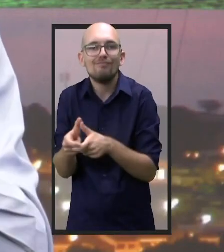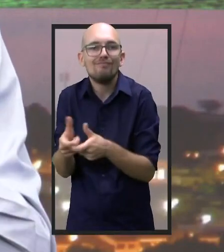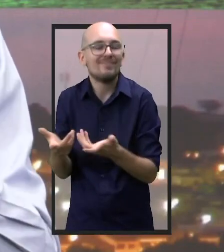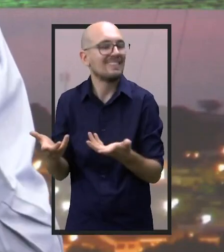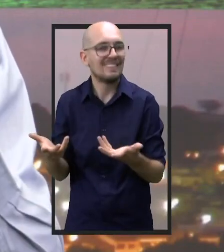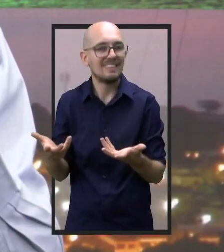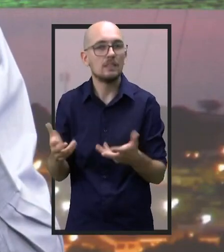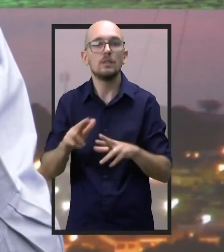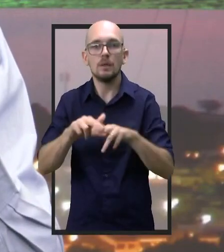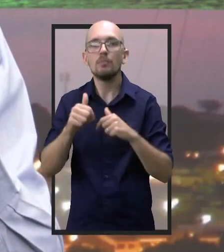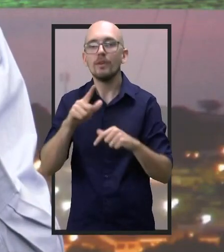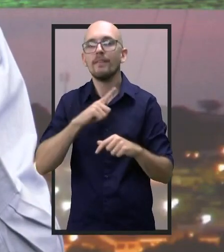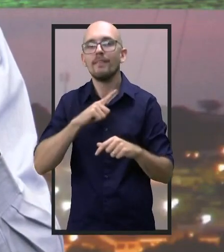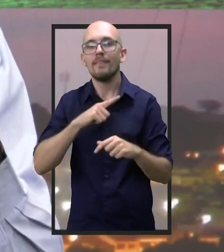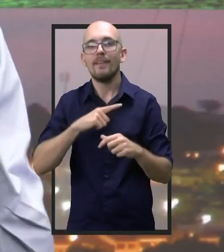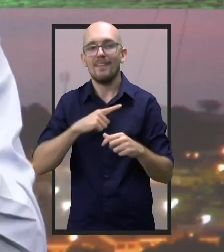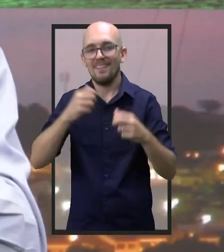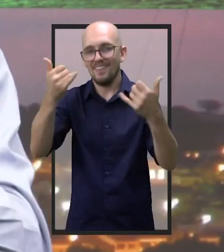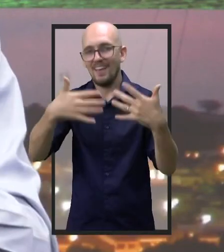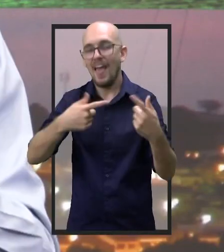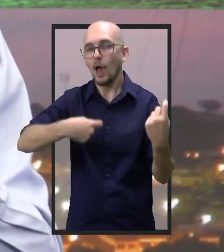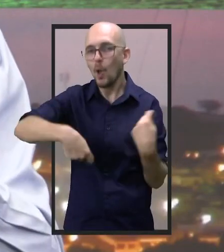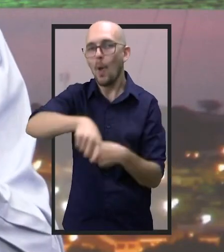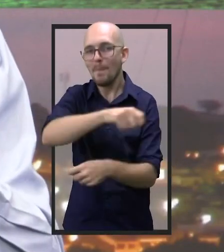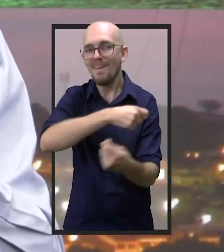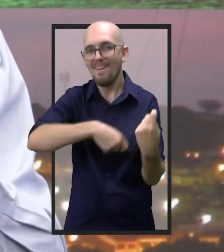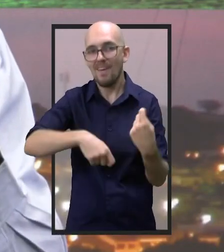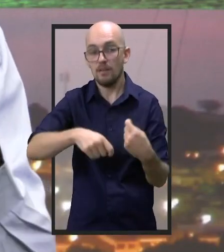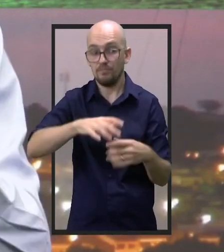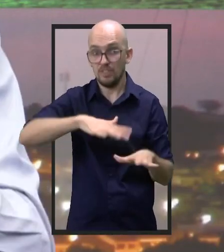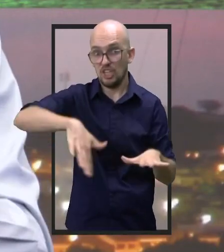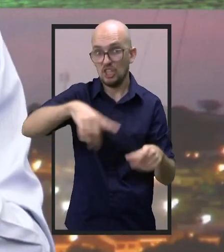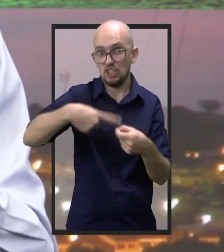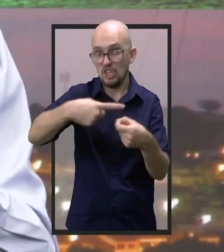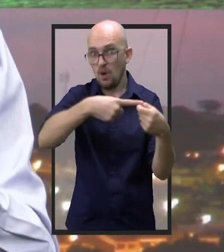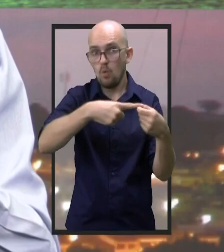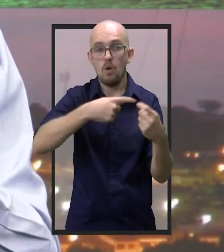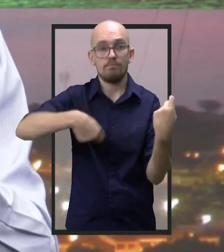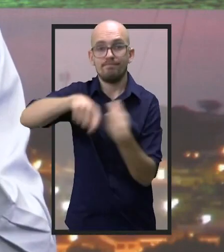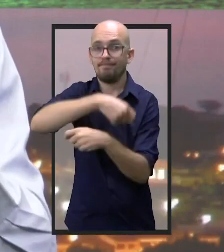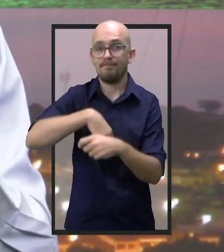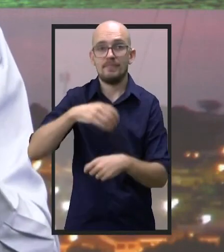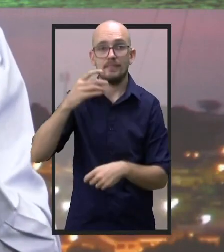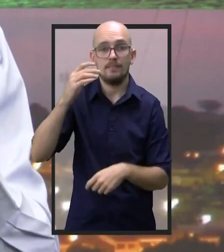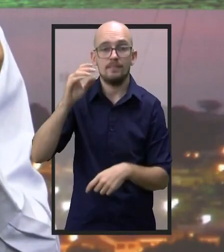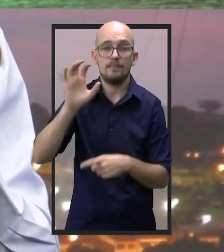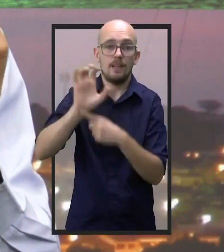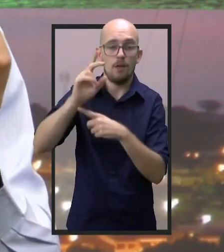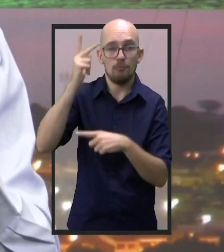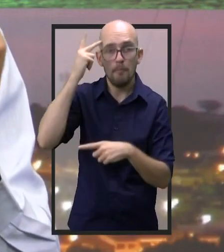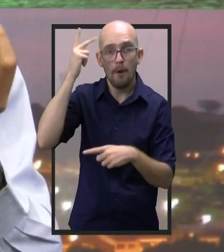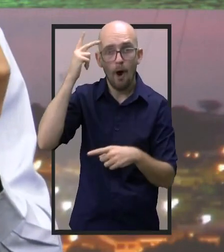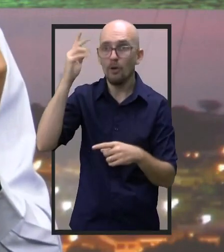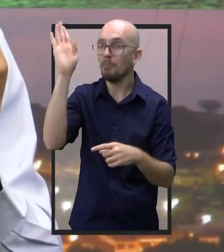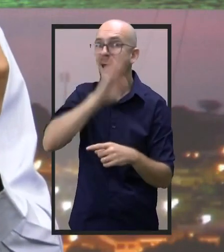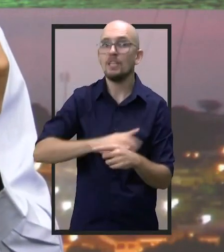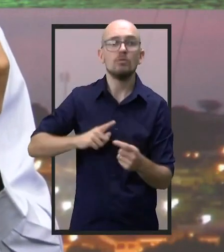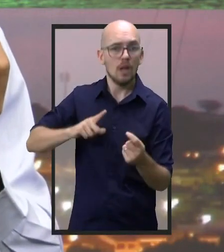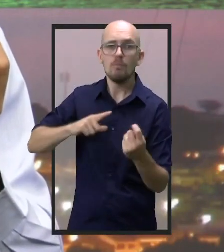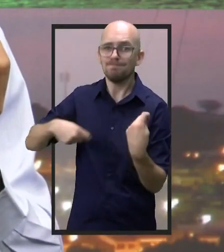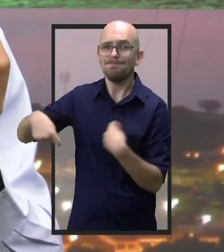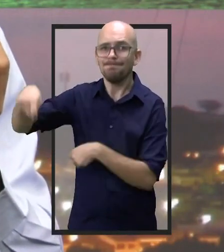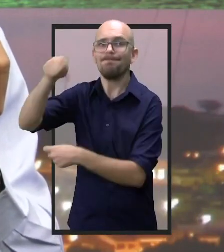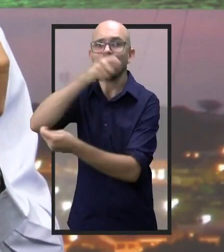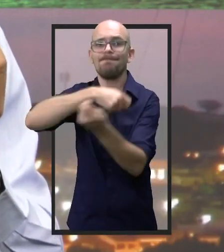está na nossa região, está no nosso estado, está na nossa nação. Outros polos de agropecuária estão sendo